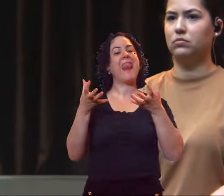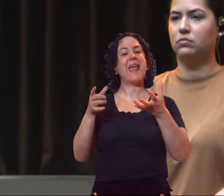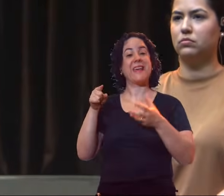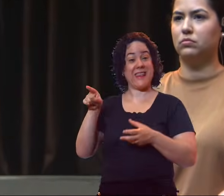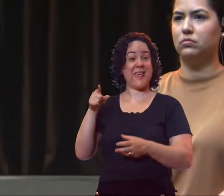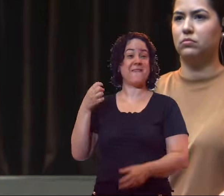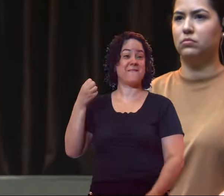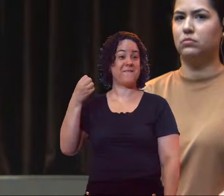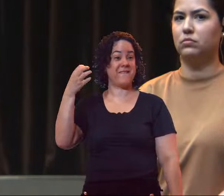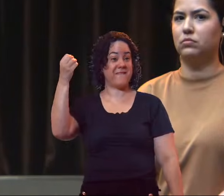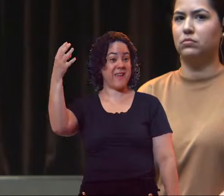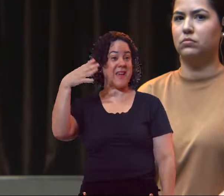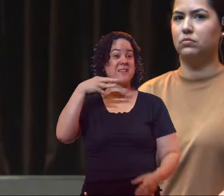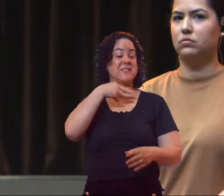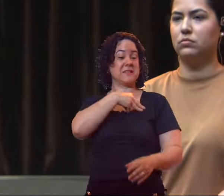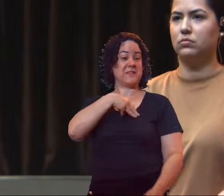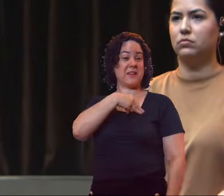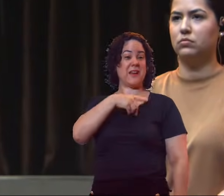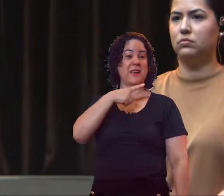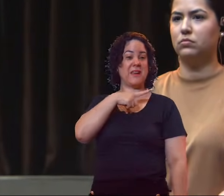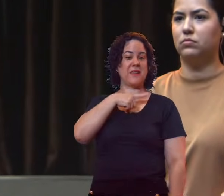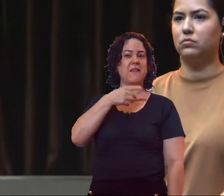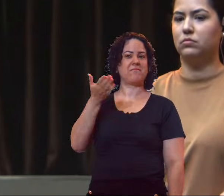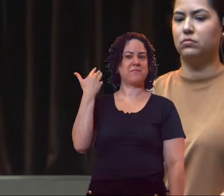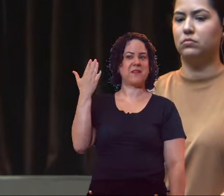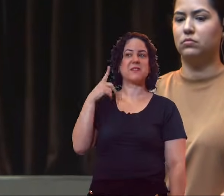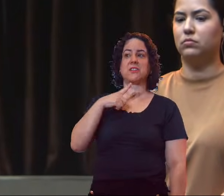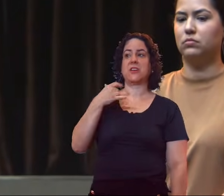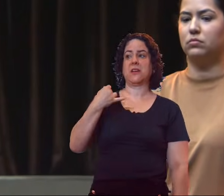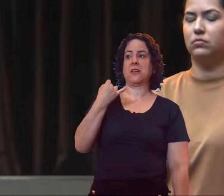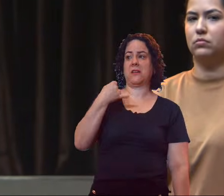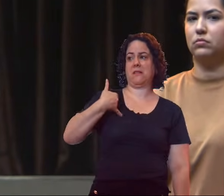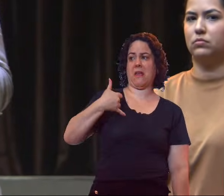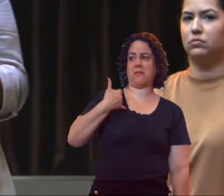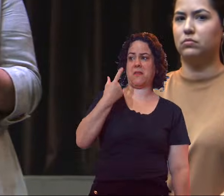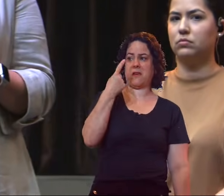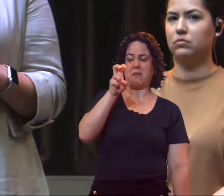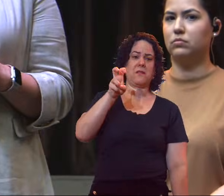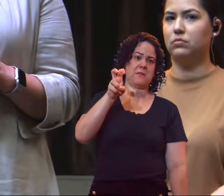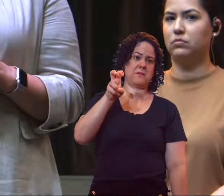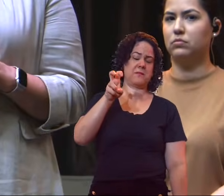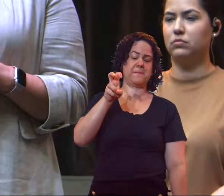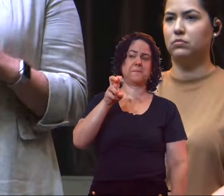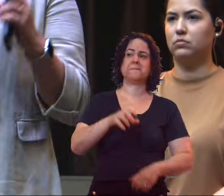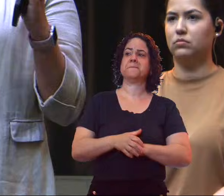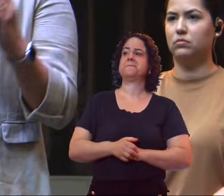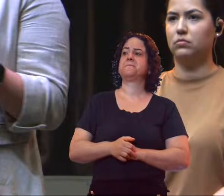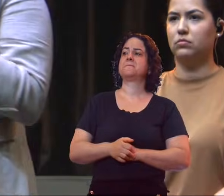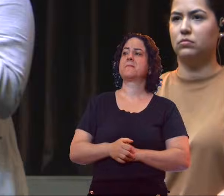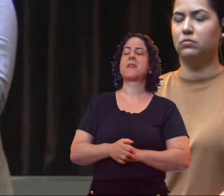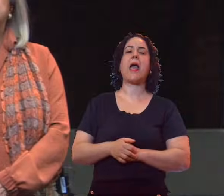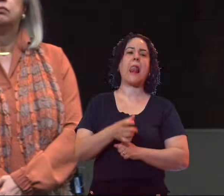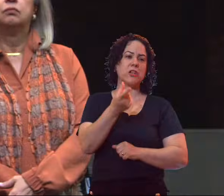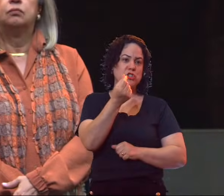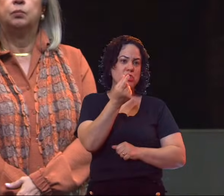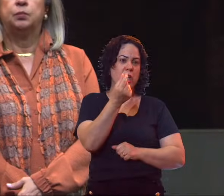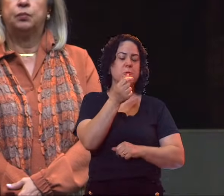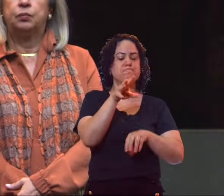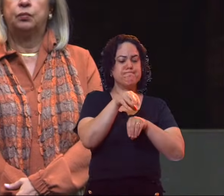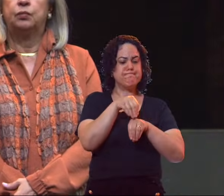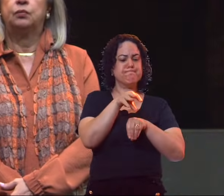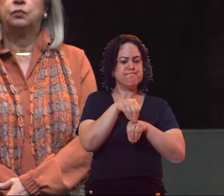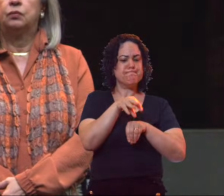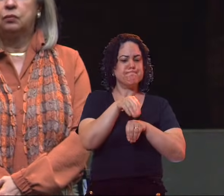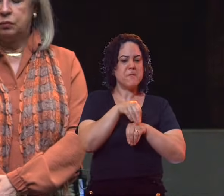para uma viagem missionária que teve há uns meses atrás, ela tinha 15 anos na época. E ela juntando o dinheiro